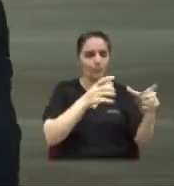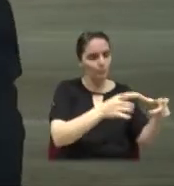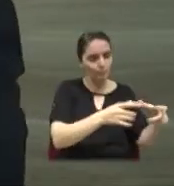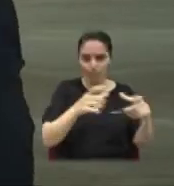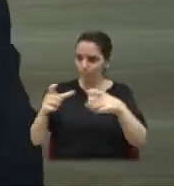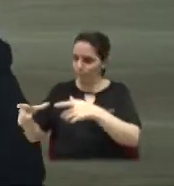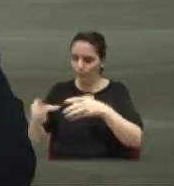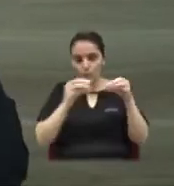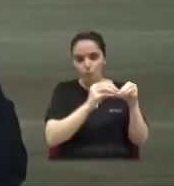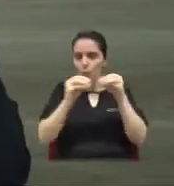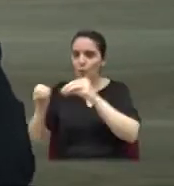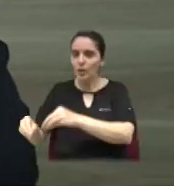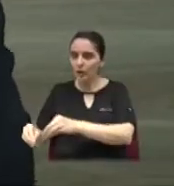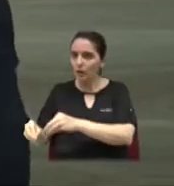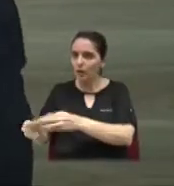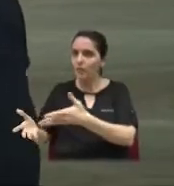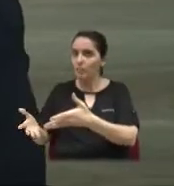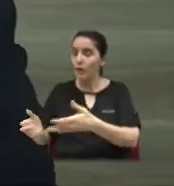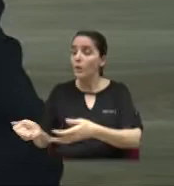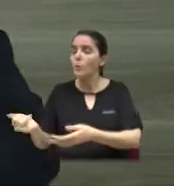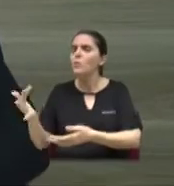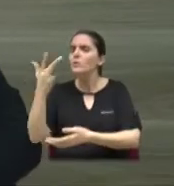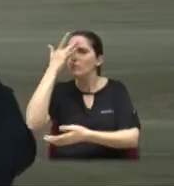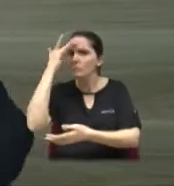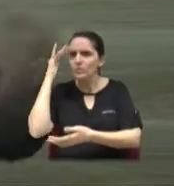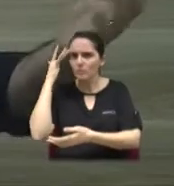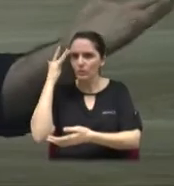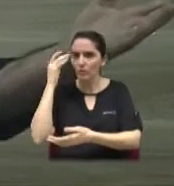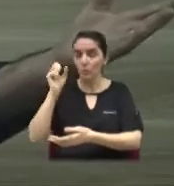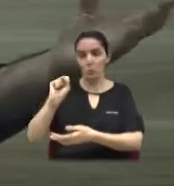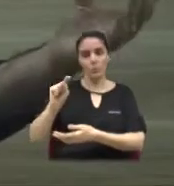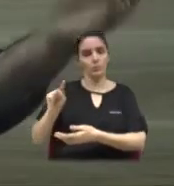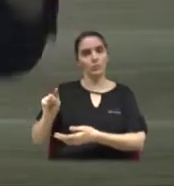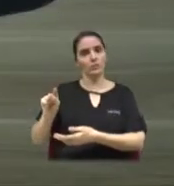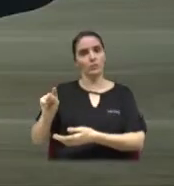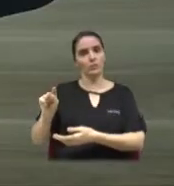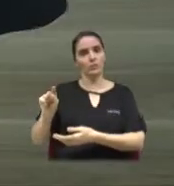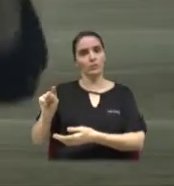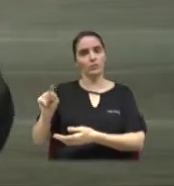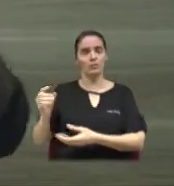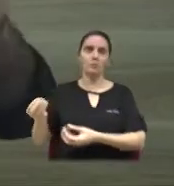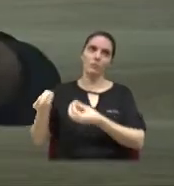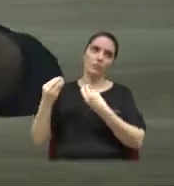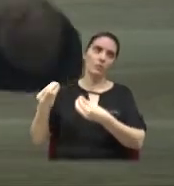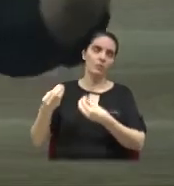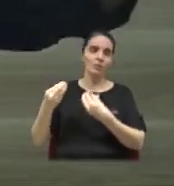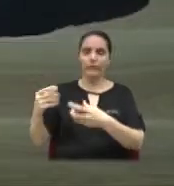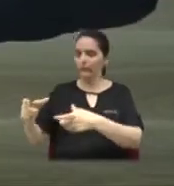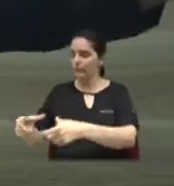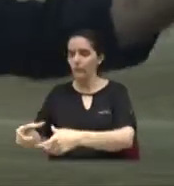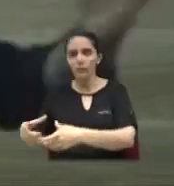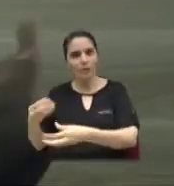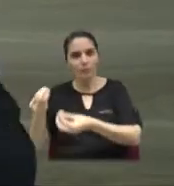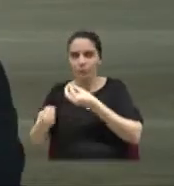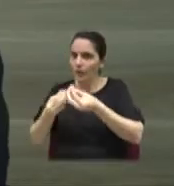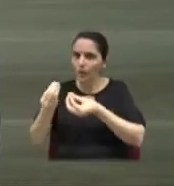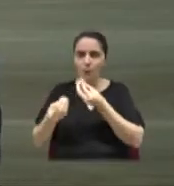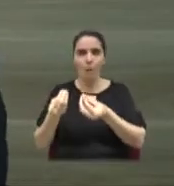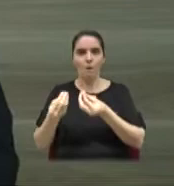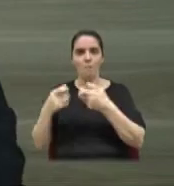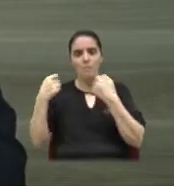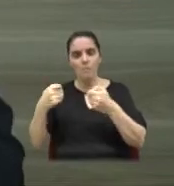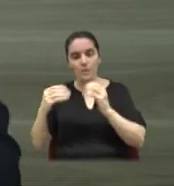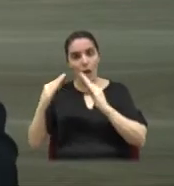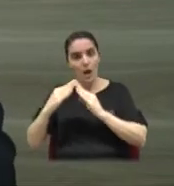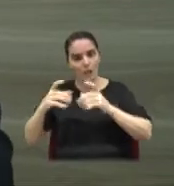pessoas passam por lá? 8.000. Pô, não, então precisa ter um mínimo para pensar, vamos alugar uma casa maior.